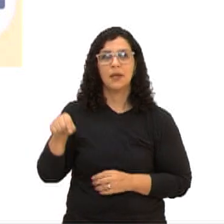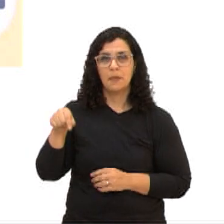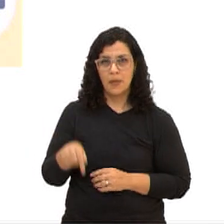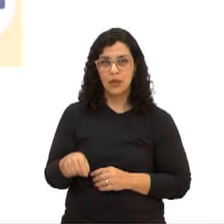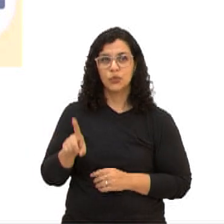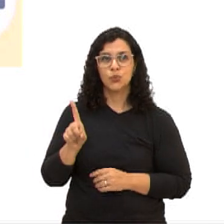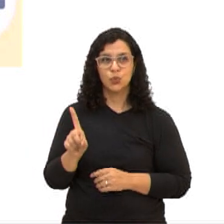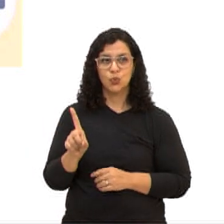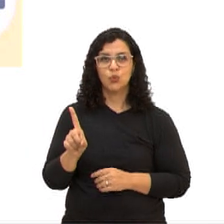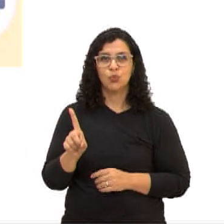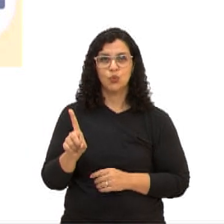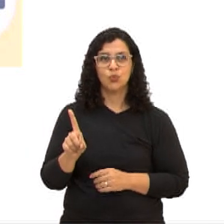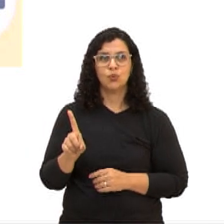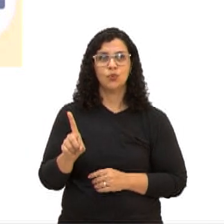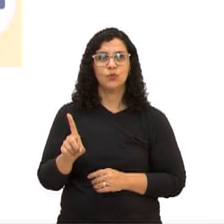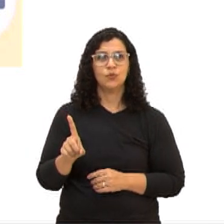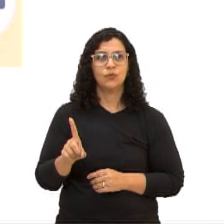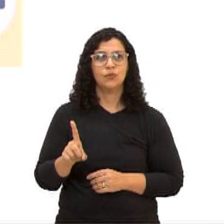Aqui, lá 1,